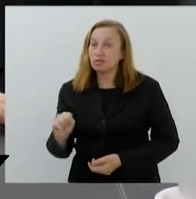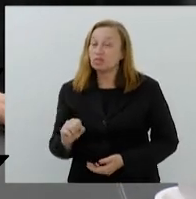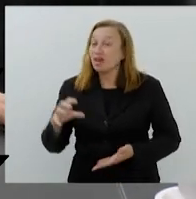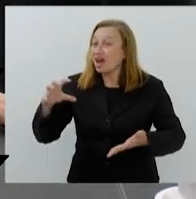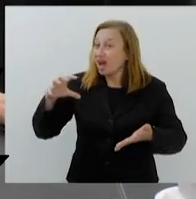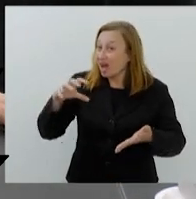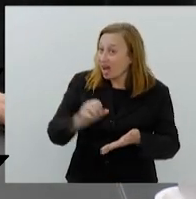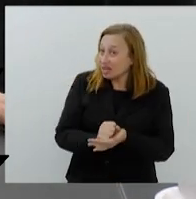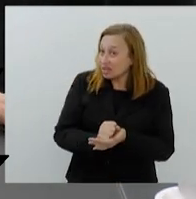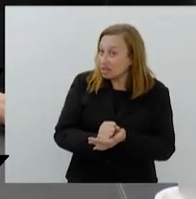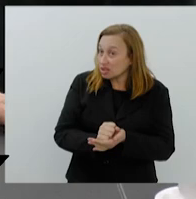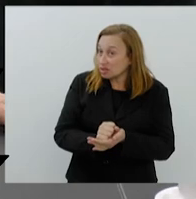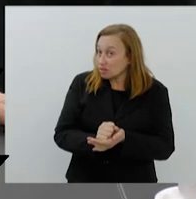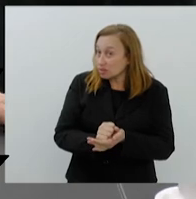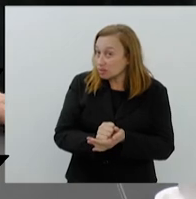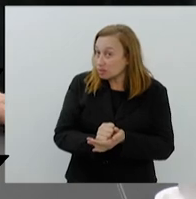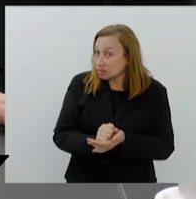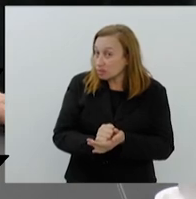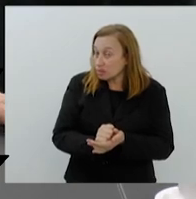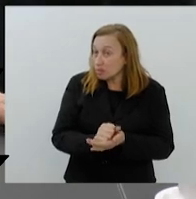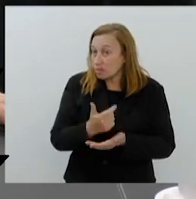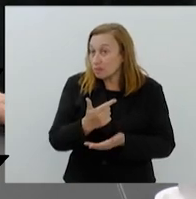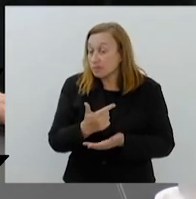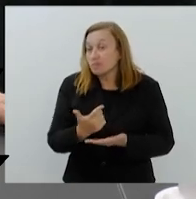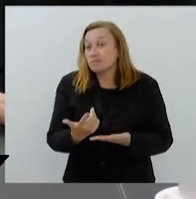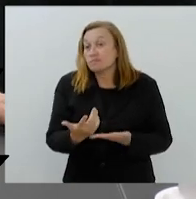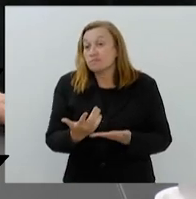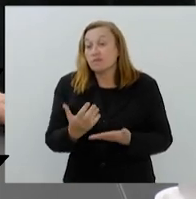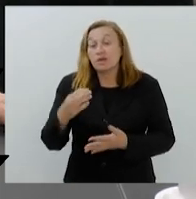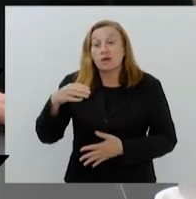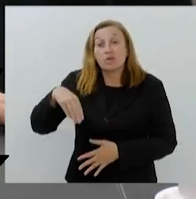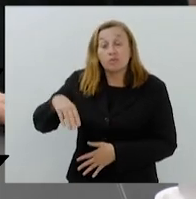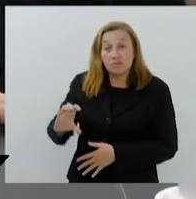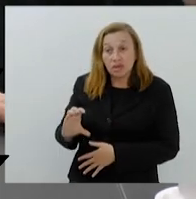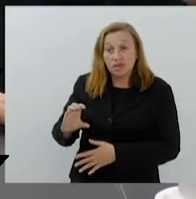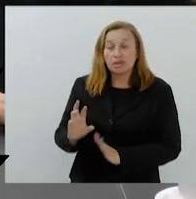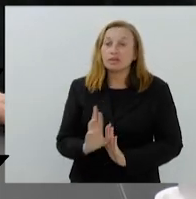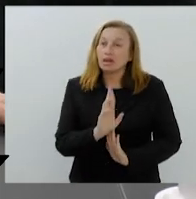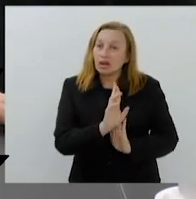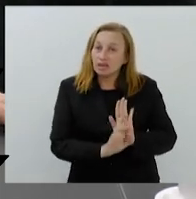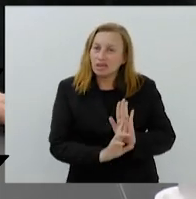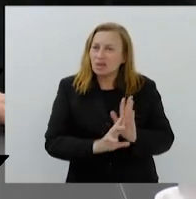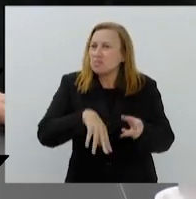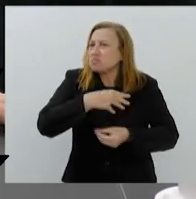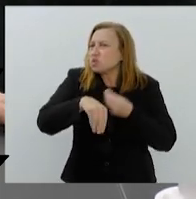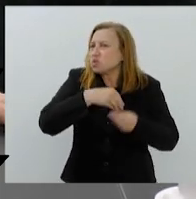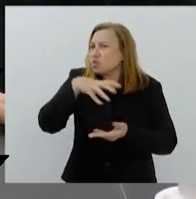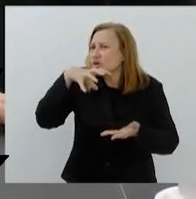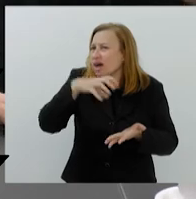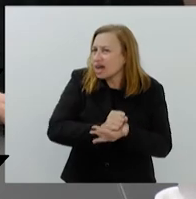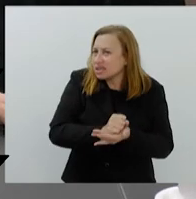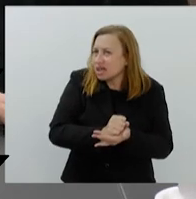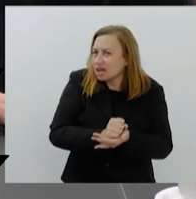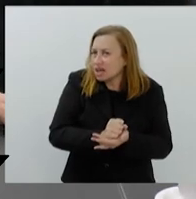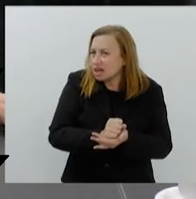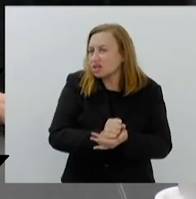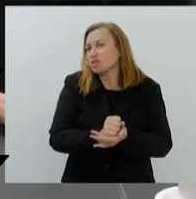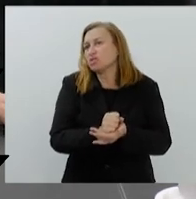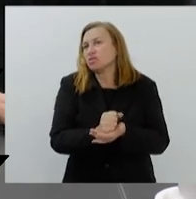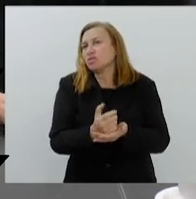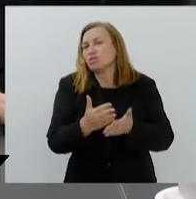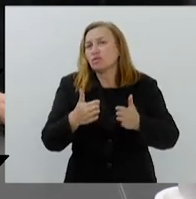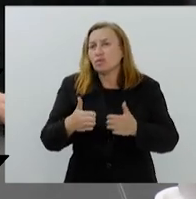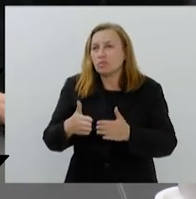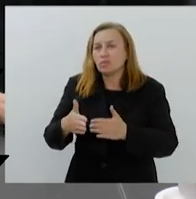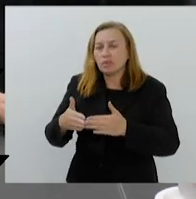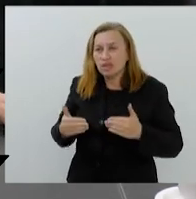cadastro é indivisível. É que o Mink, na redação, juntou, misturou o cadastro com concessões,